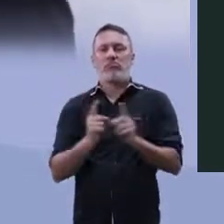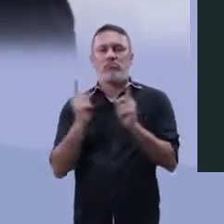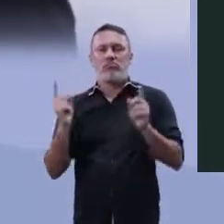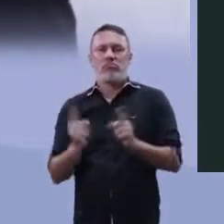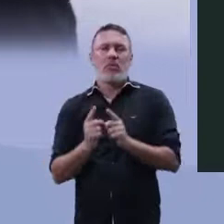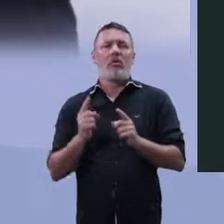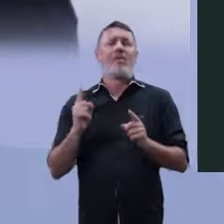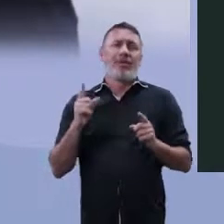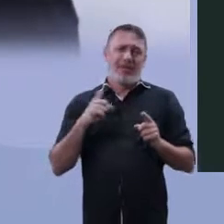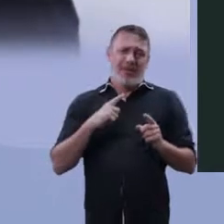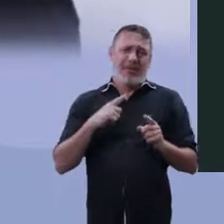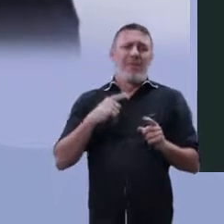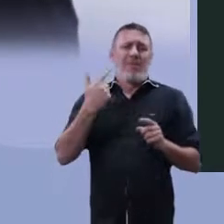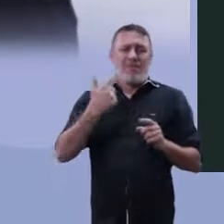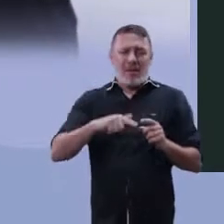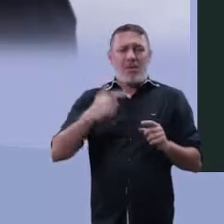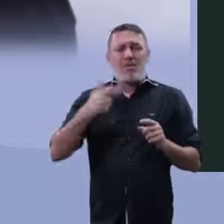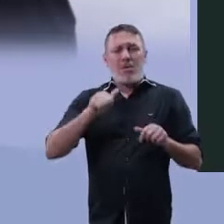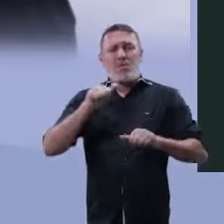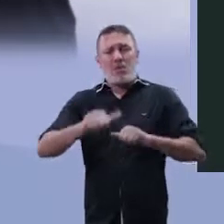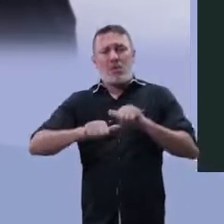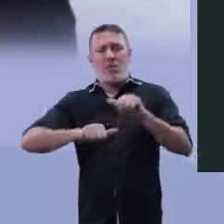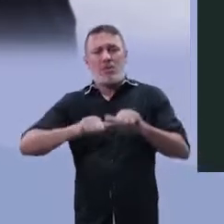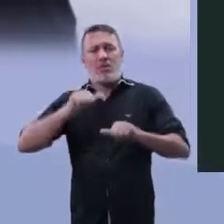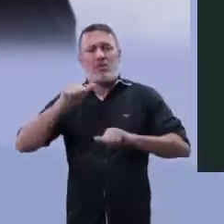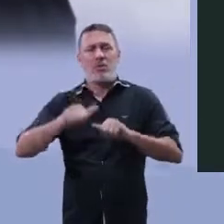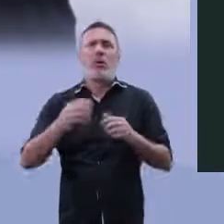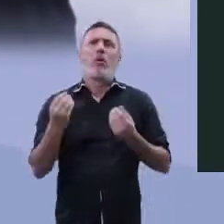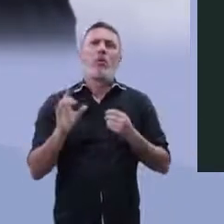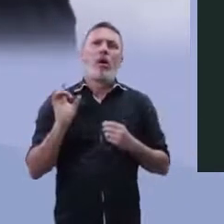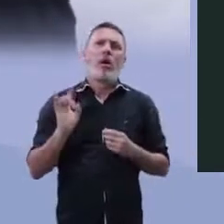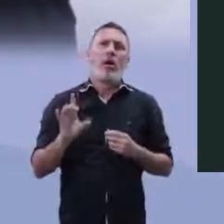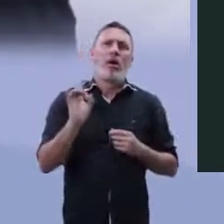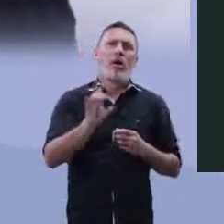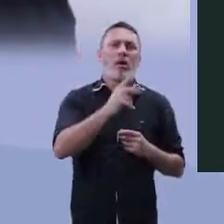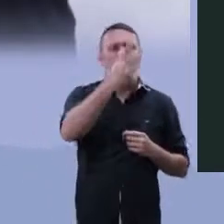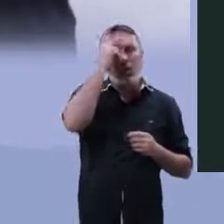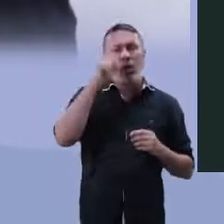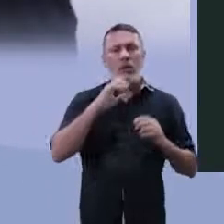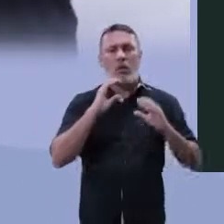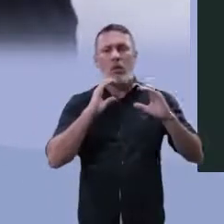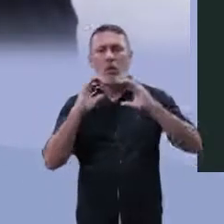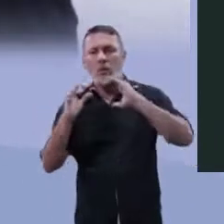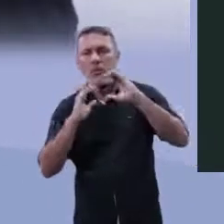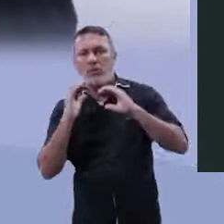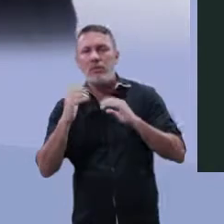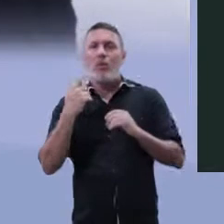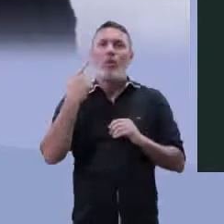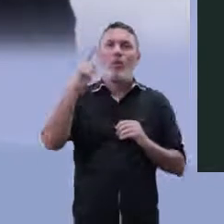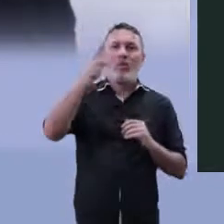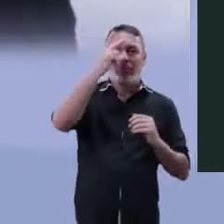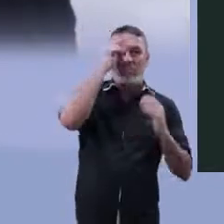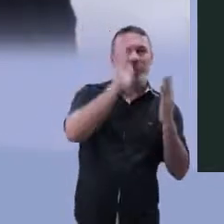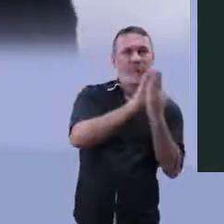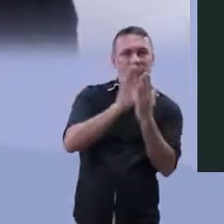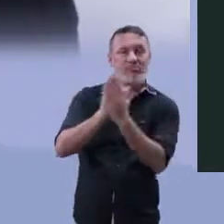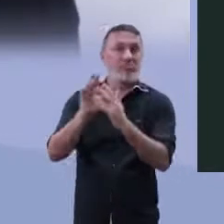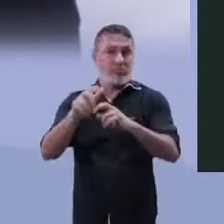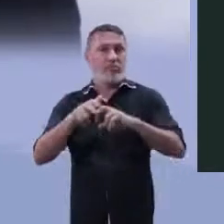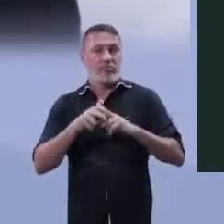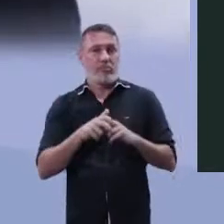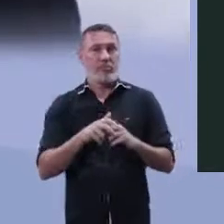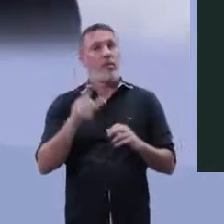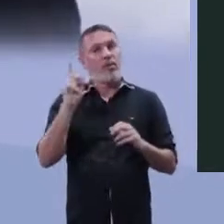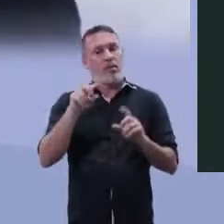num crescente, né, de acordo com essas mudanças, as transformações, eu diria até as necessidades de cada grupo de